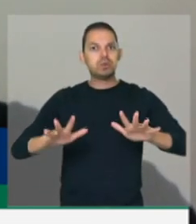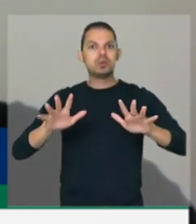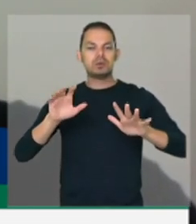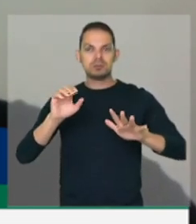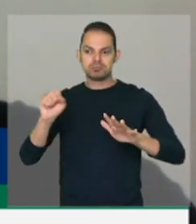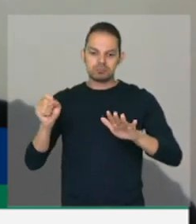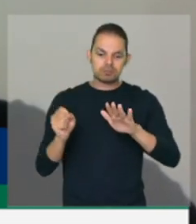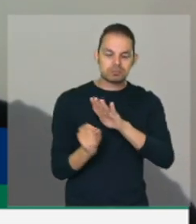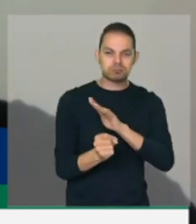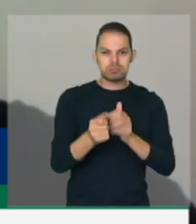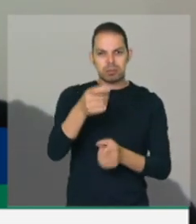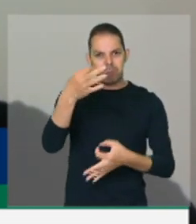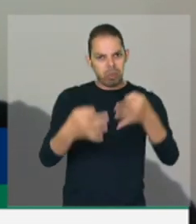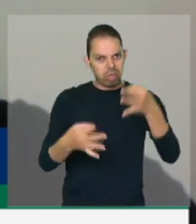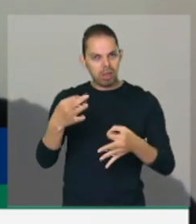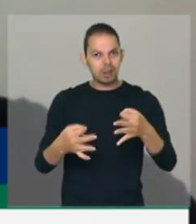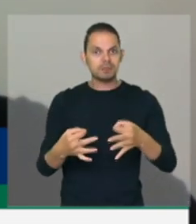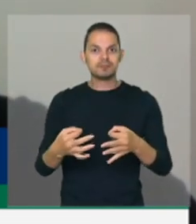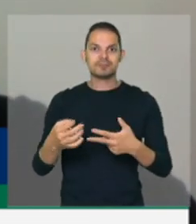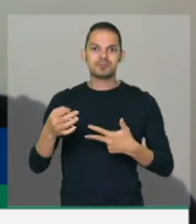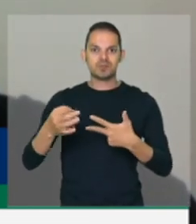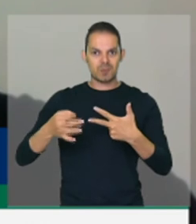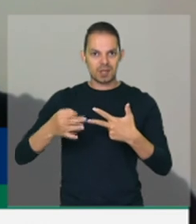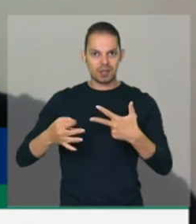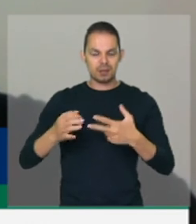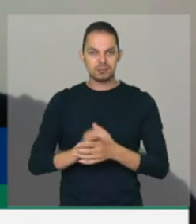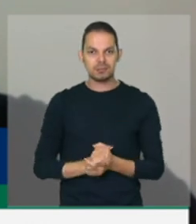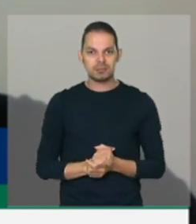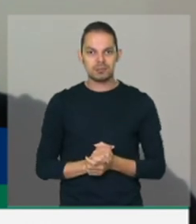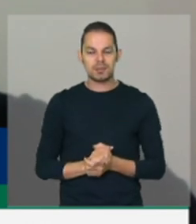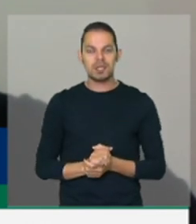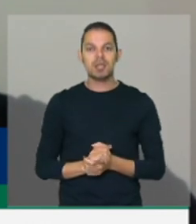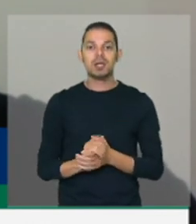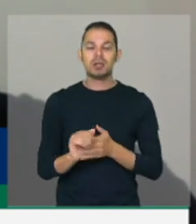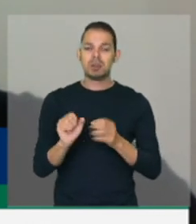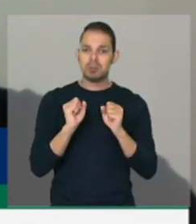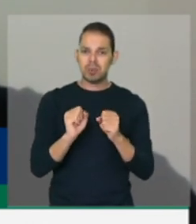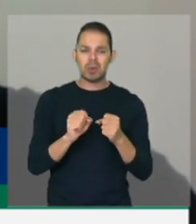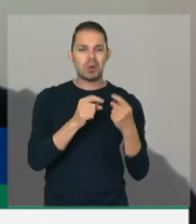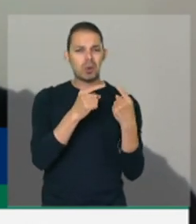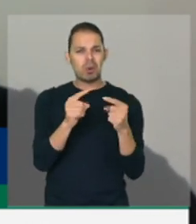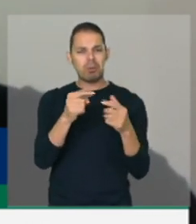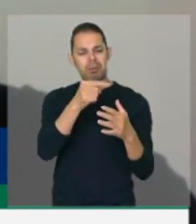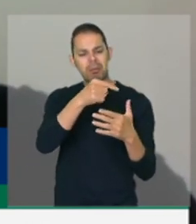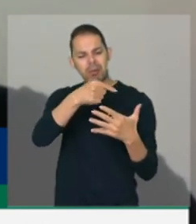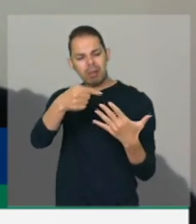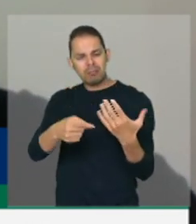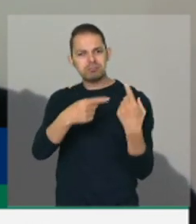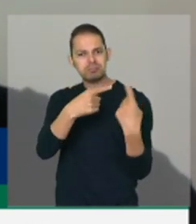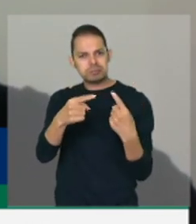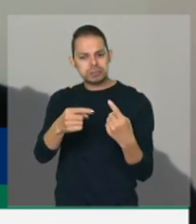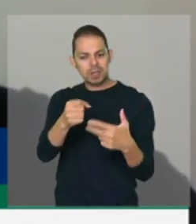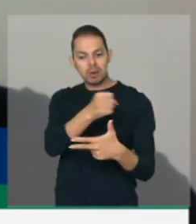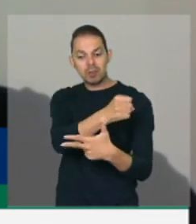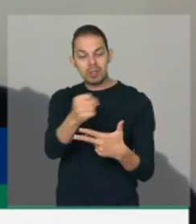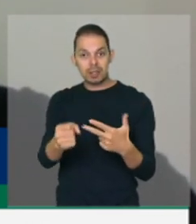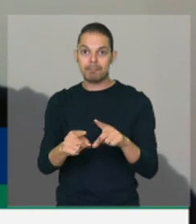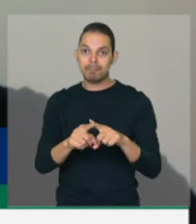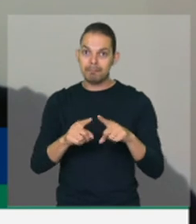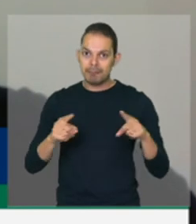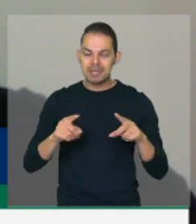submetidos por parte do judiciário. Podem se tecer todas as críticas àquele poder, mas jamais de não